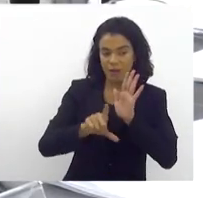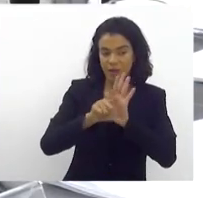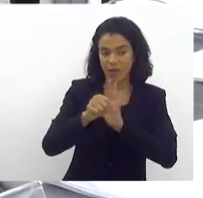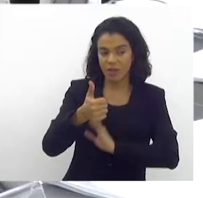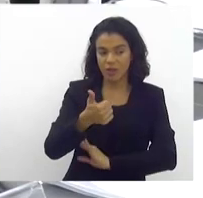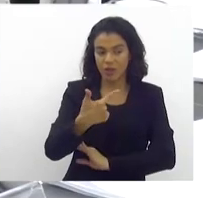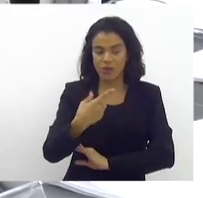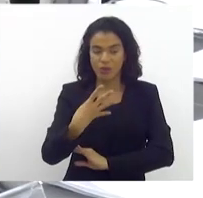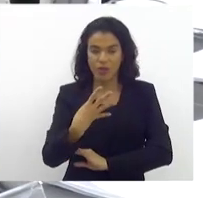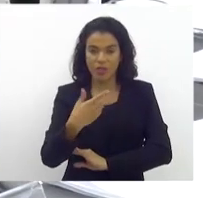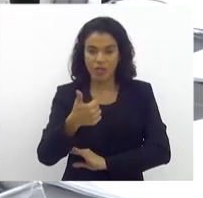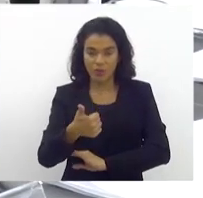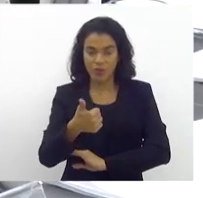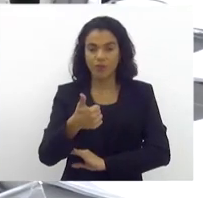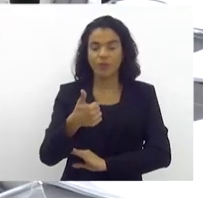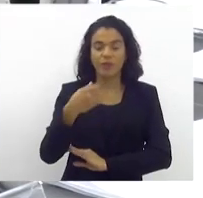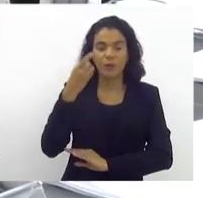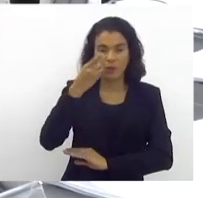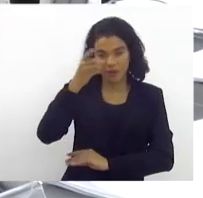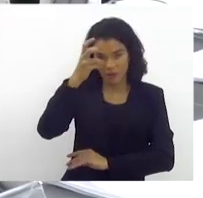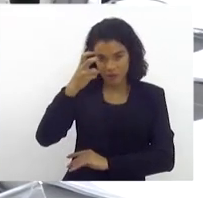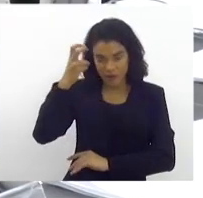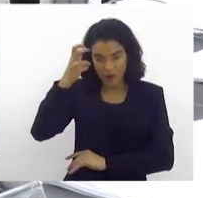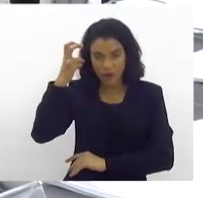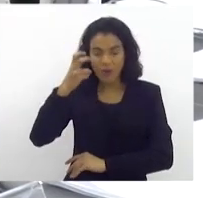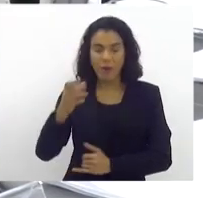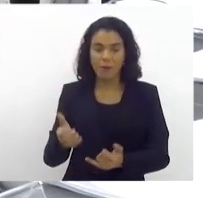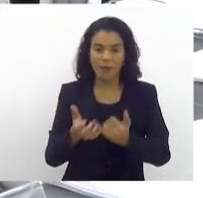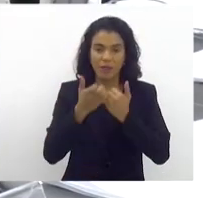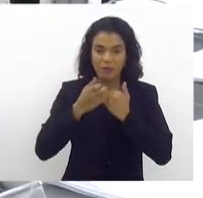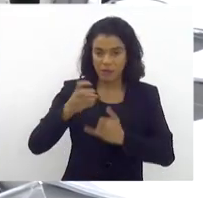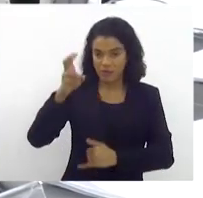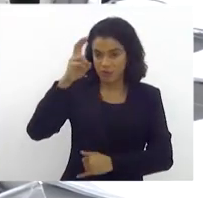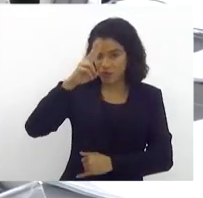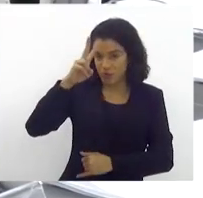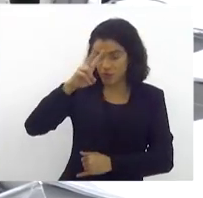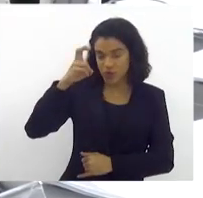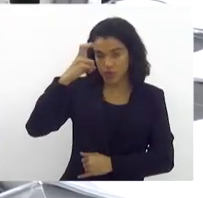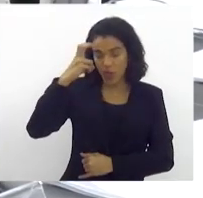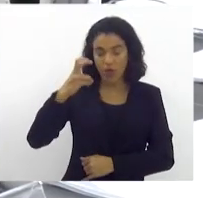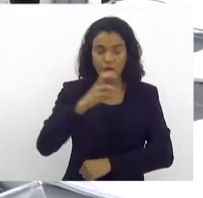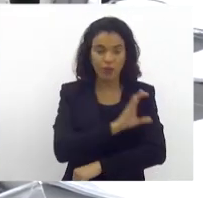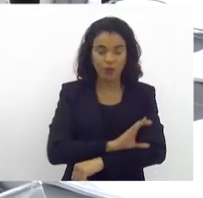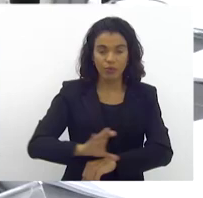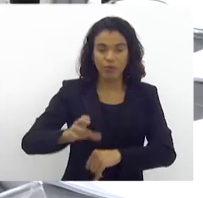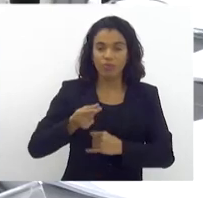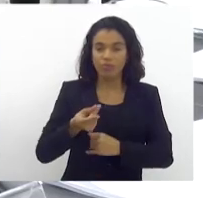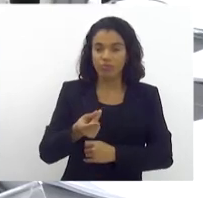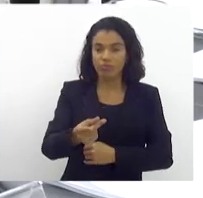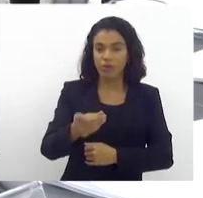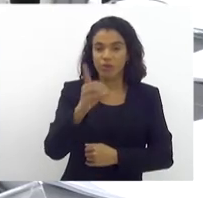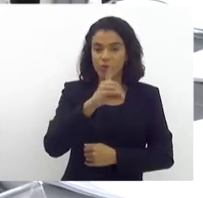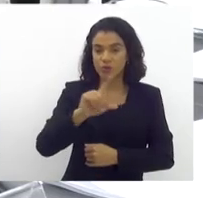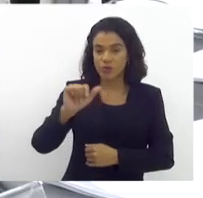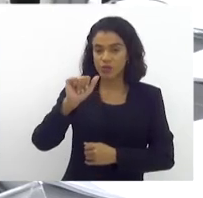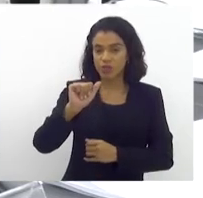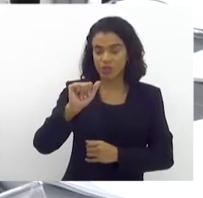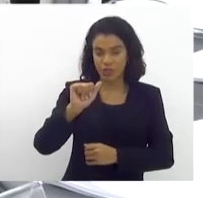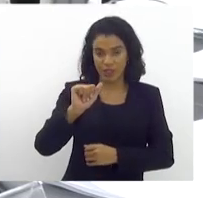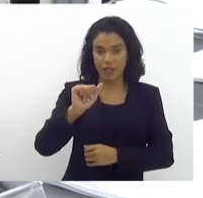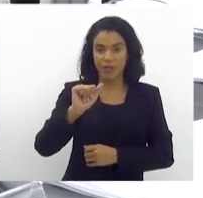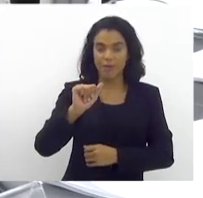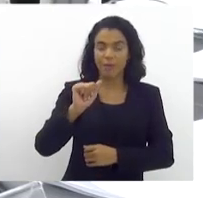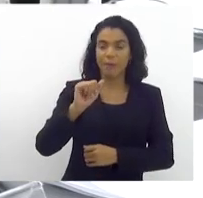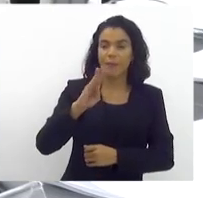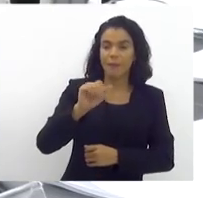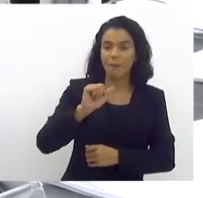1110 de 23, de autoria da deputada Verônica Lima, que declara como patrimônio histórico, cultural e imaterial do Estado do Rio de Janeiro, o Dida Bar e